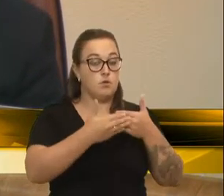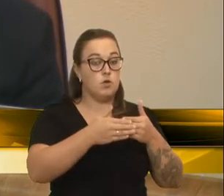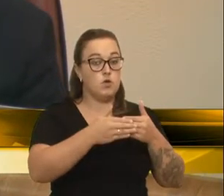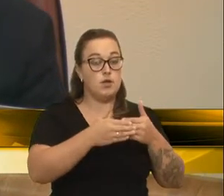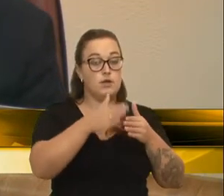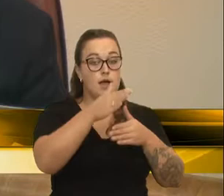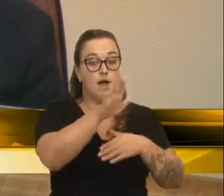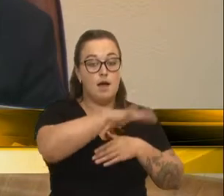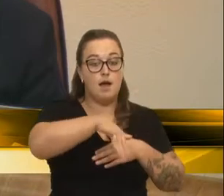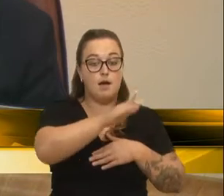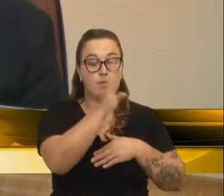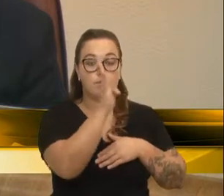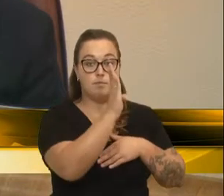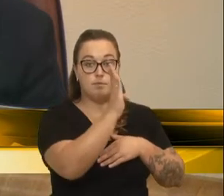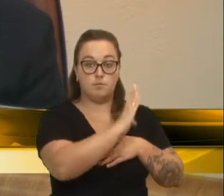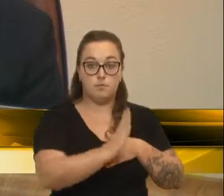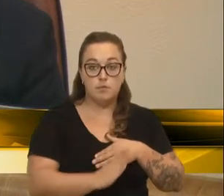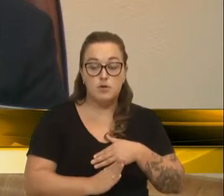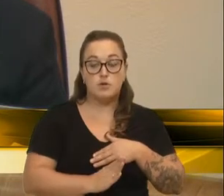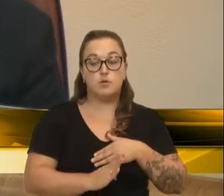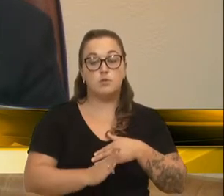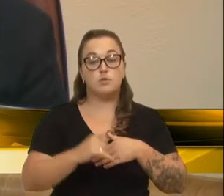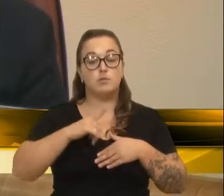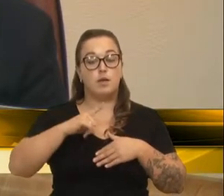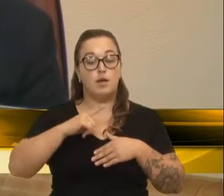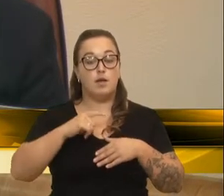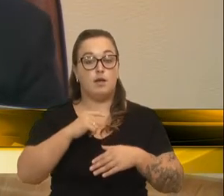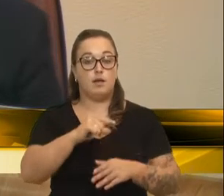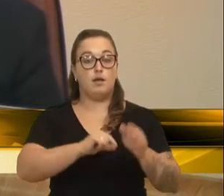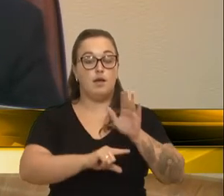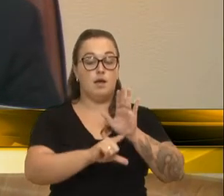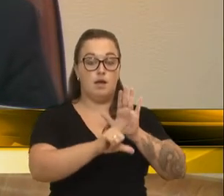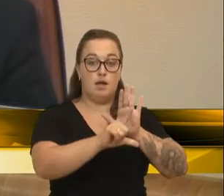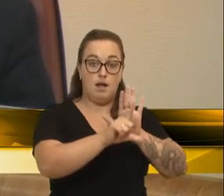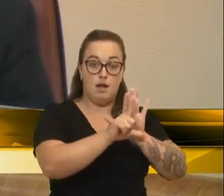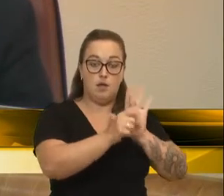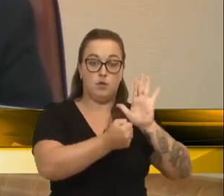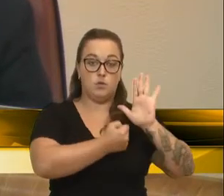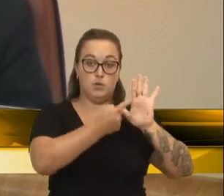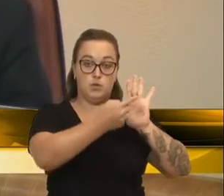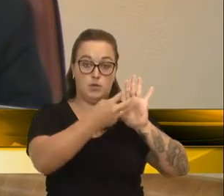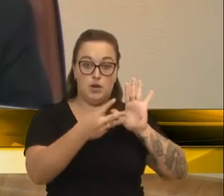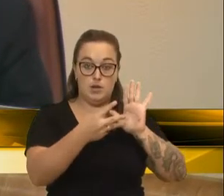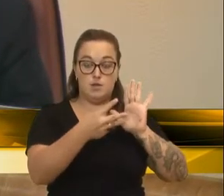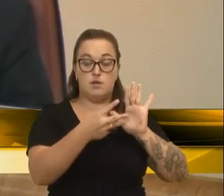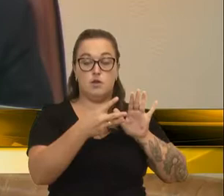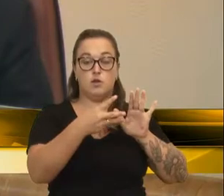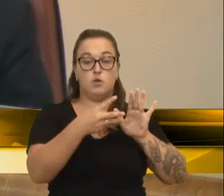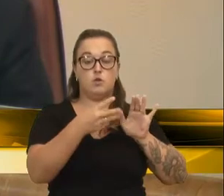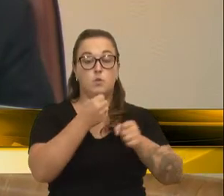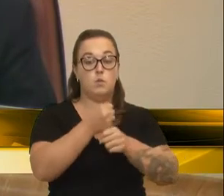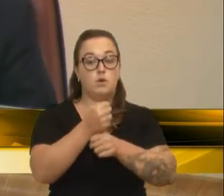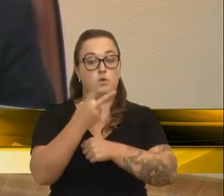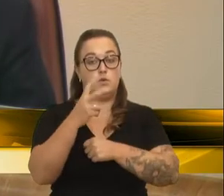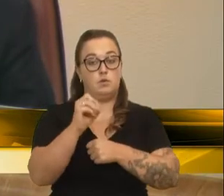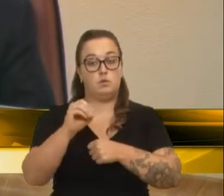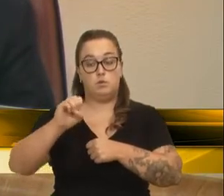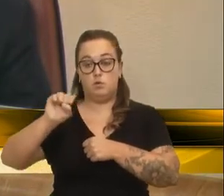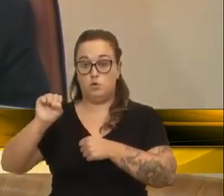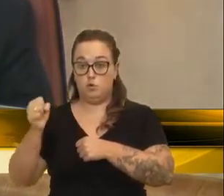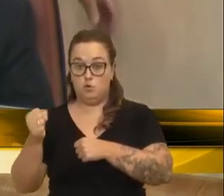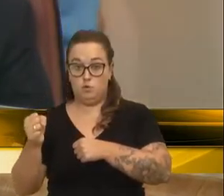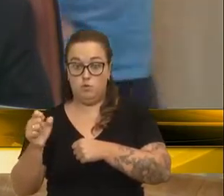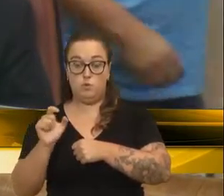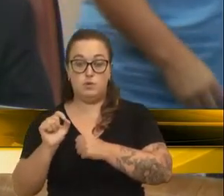República, e editou a súmula vinculante número 13, de 29 de 8 de 2008, verbis, dois